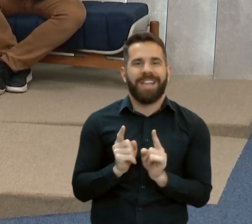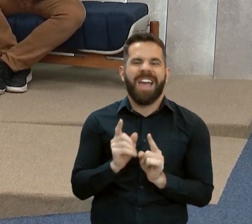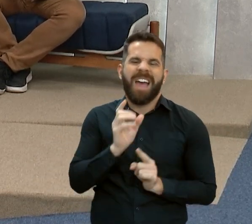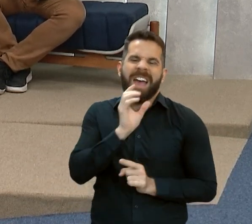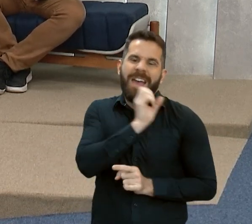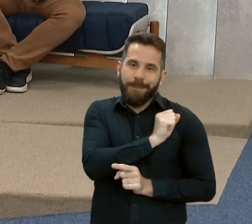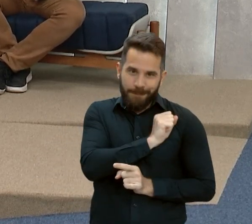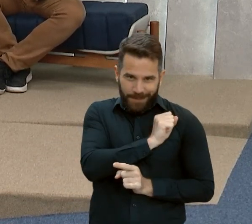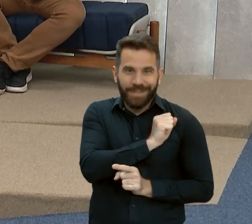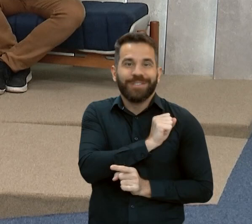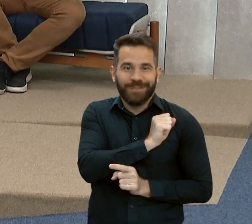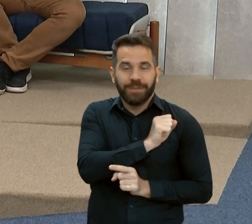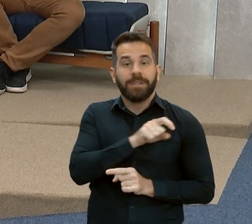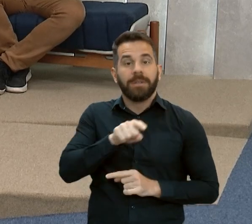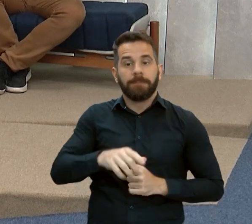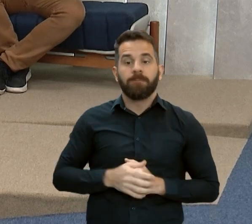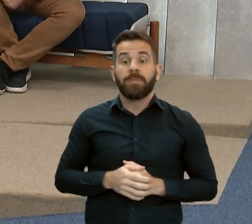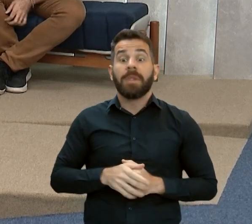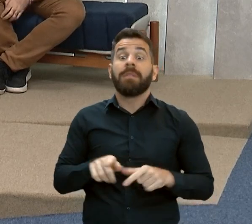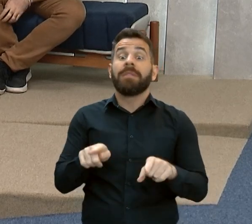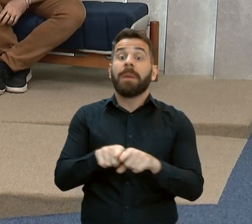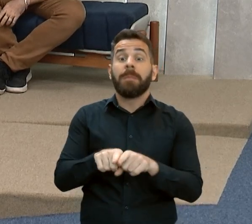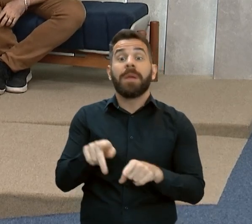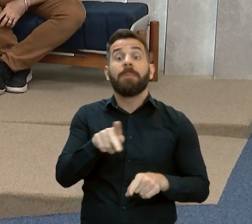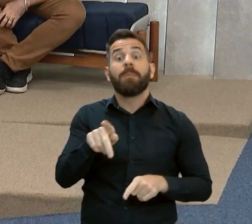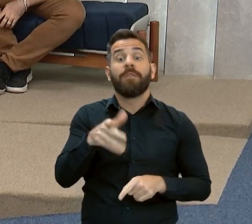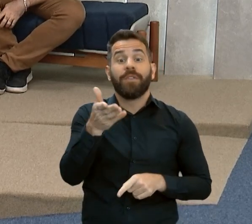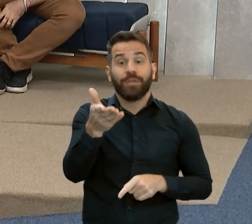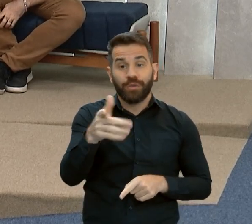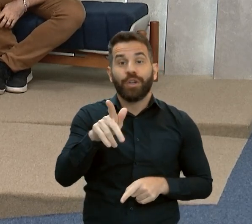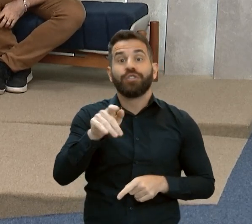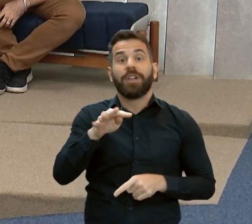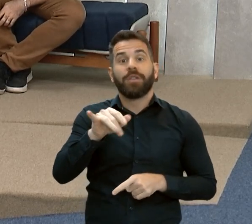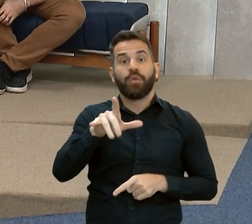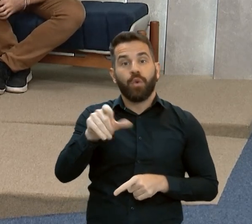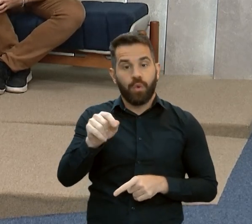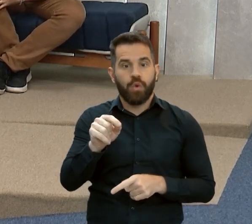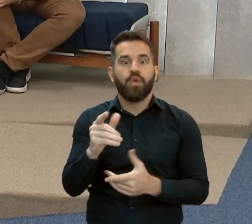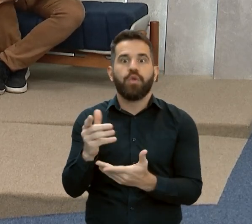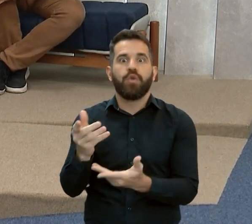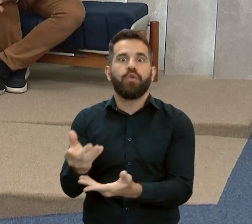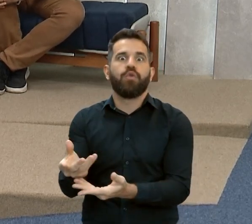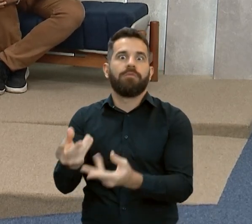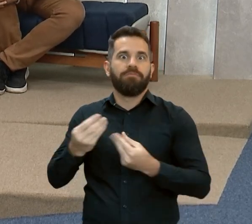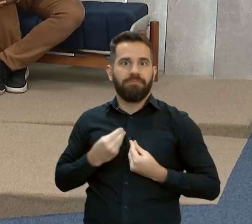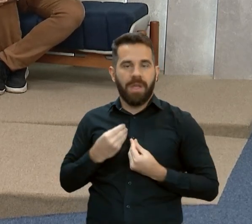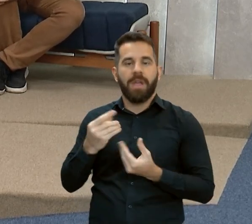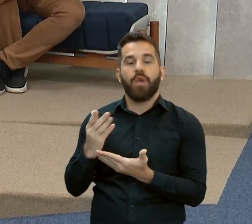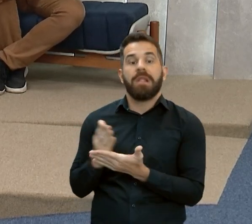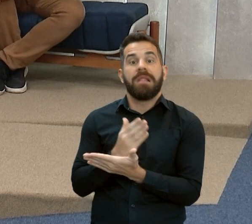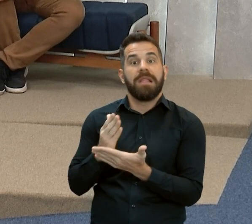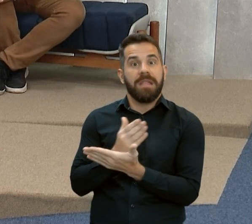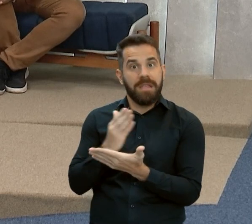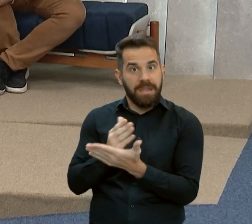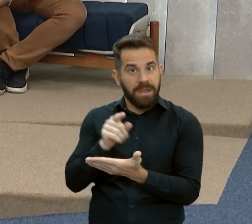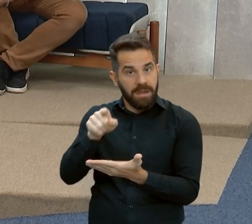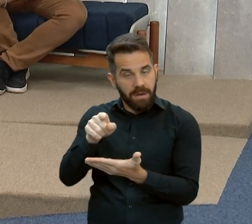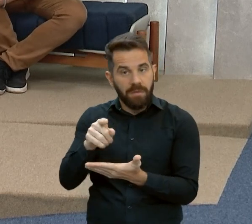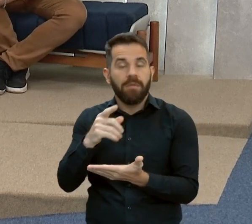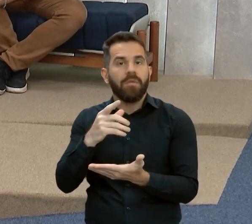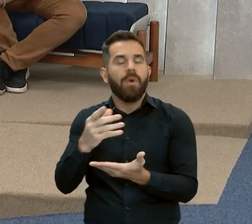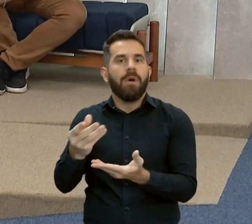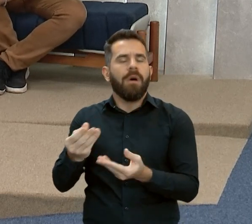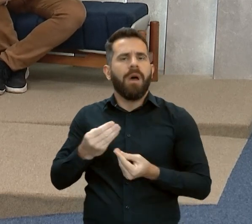foi a criação desse livro aqui. Eu vou passar para ele até para focar aqui na capa e ele falar para a gente um pouquinho sobre a criação desse livro, que ele vem de uma maneira